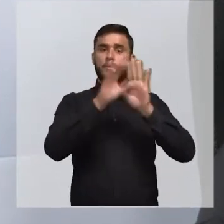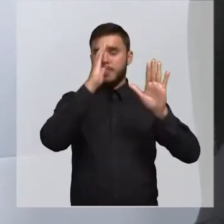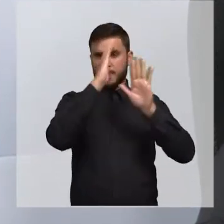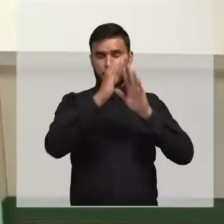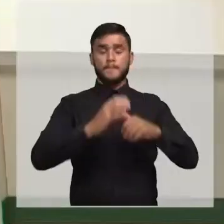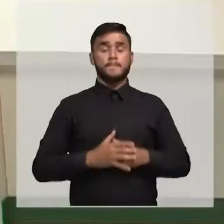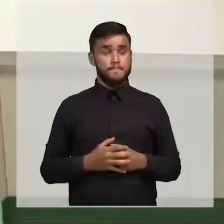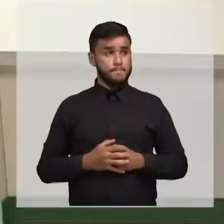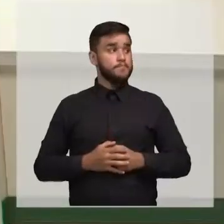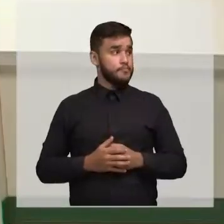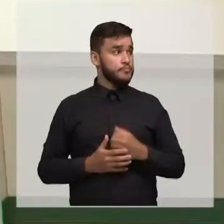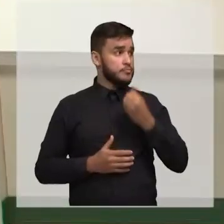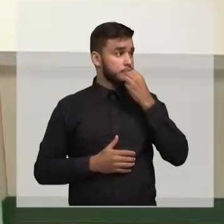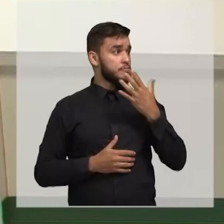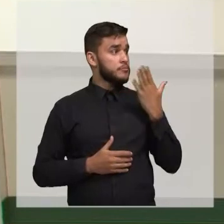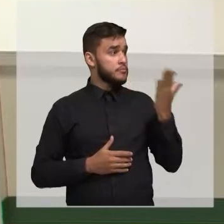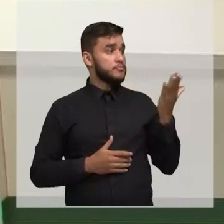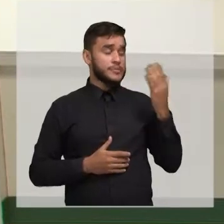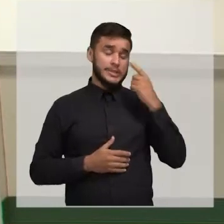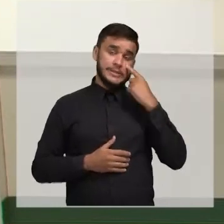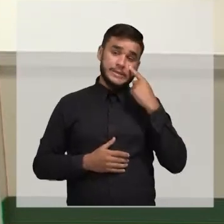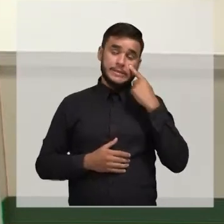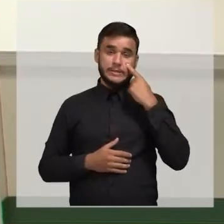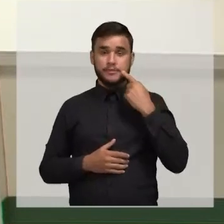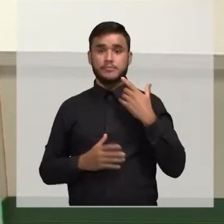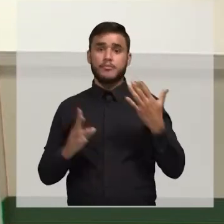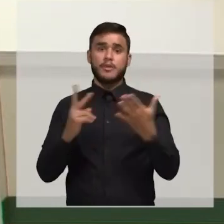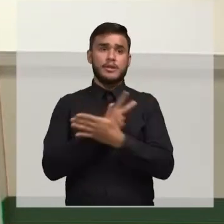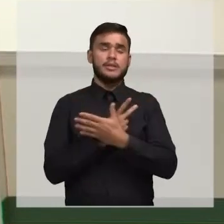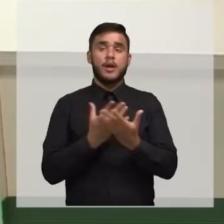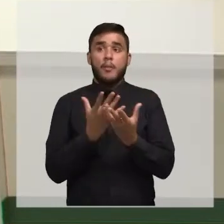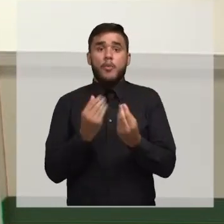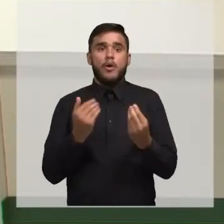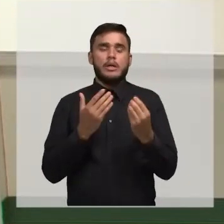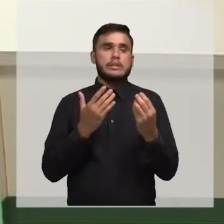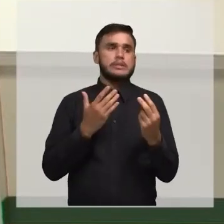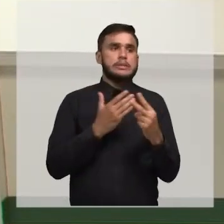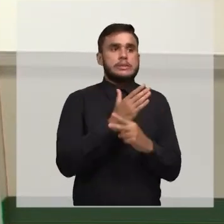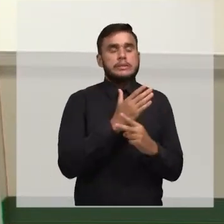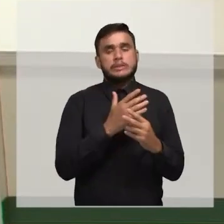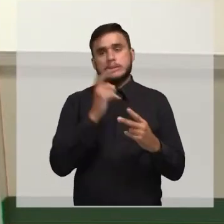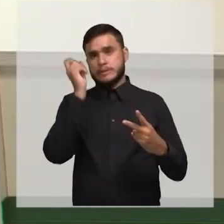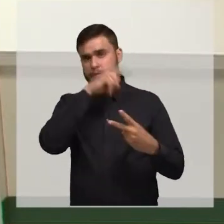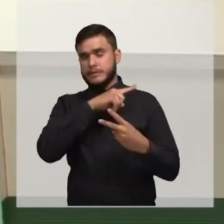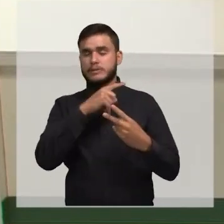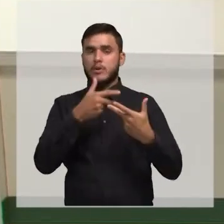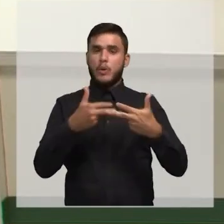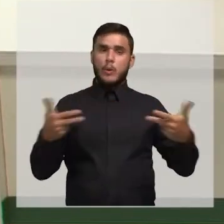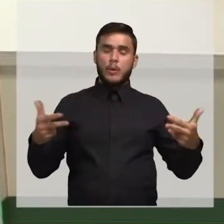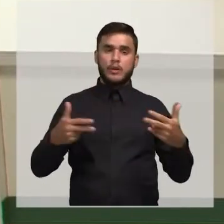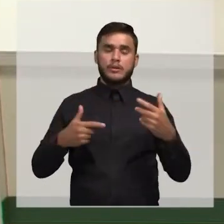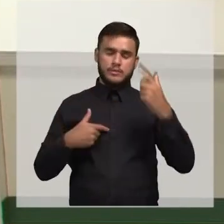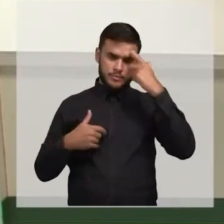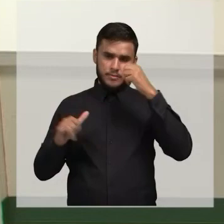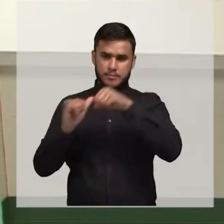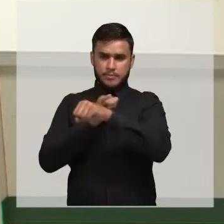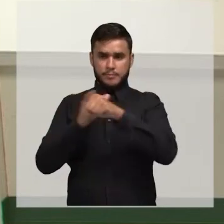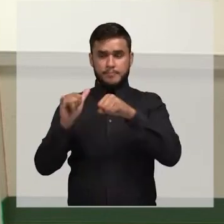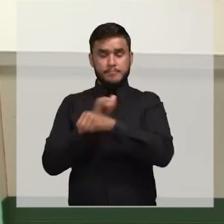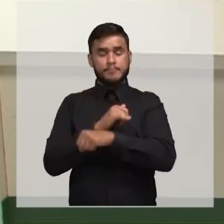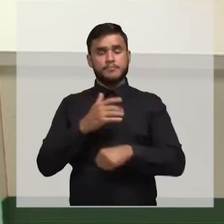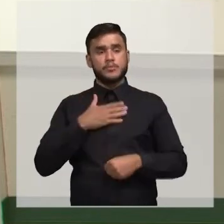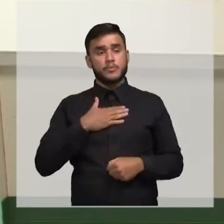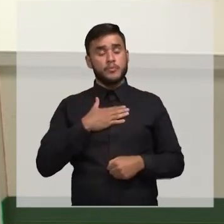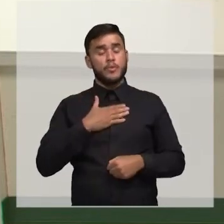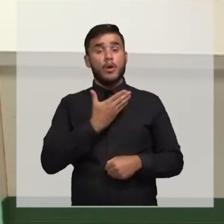né? É uma mistura de jacaré com cobra d'água, né? Estão dizendo por aí. E é muito complicado. Essa engenharia é complicada. Inclusive, o meu